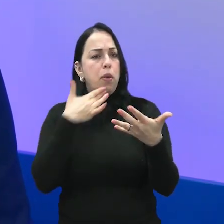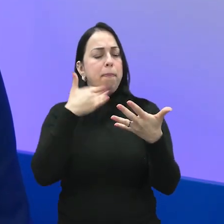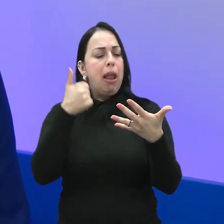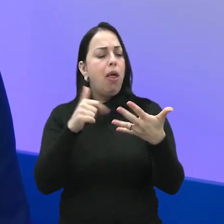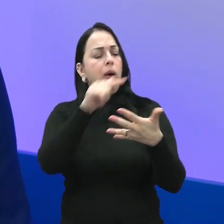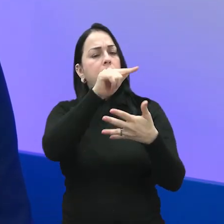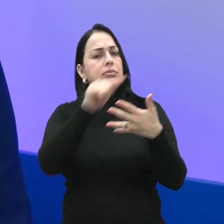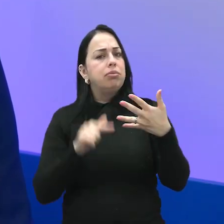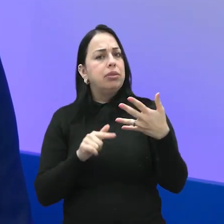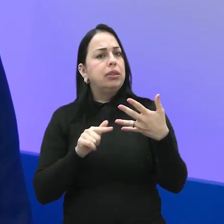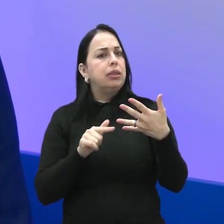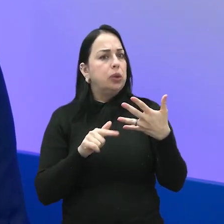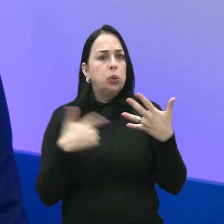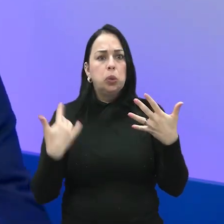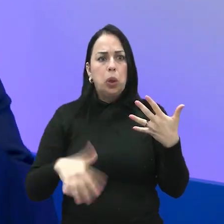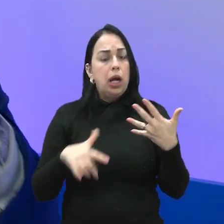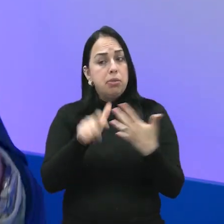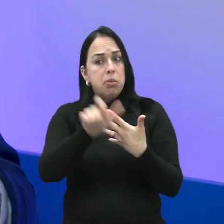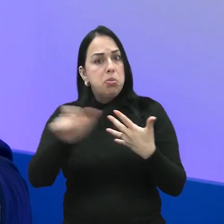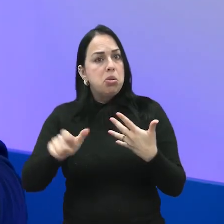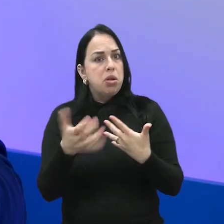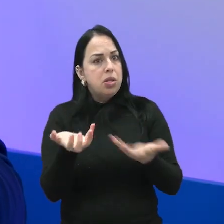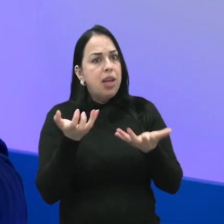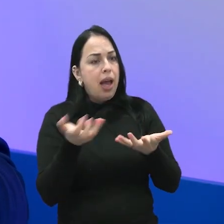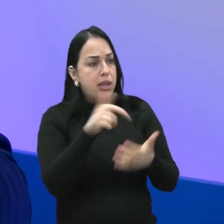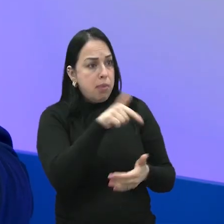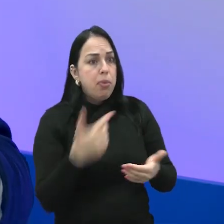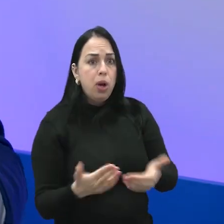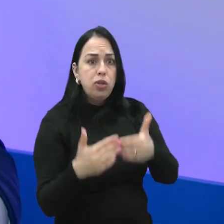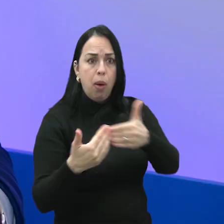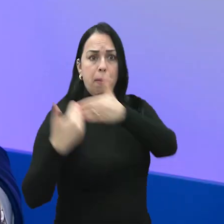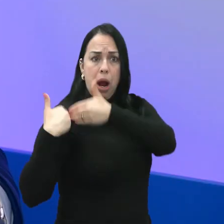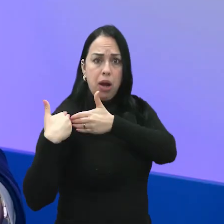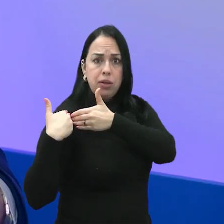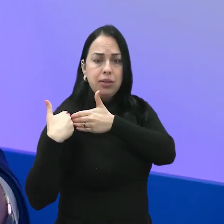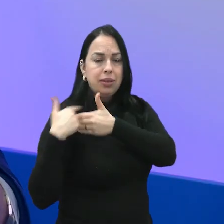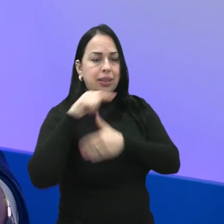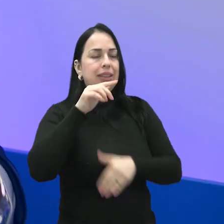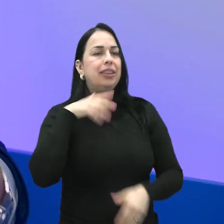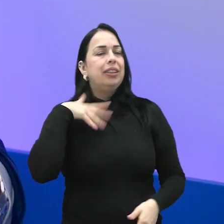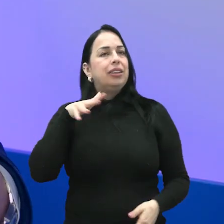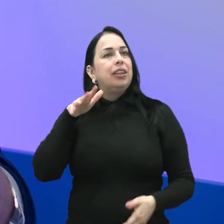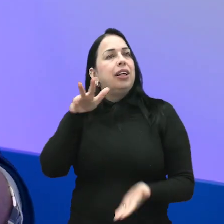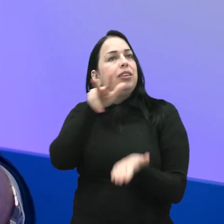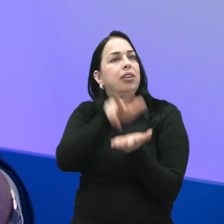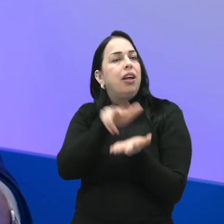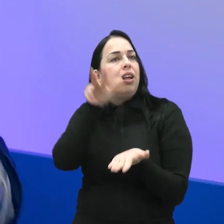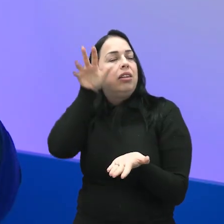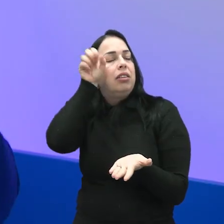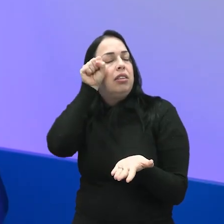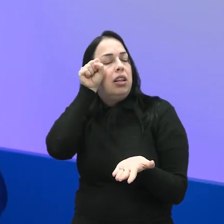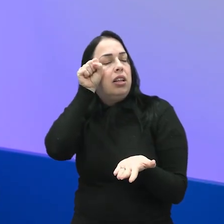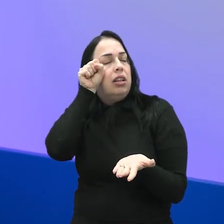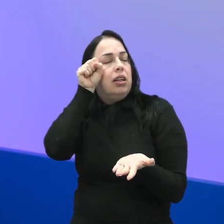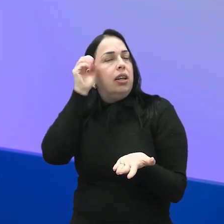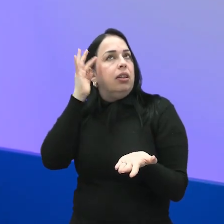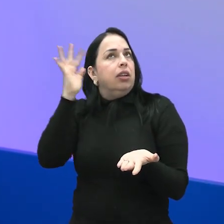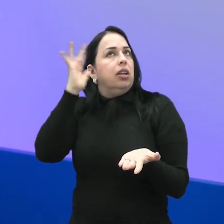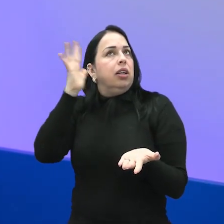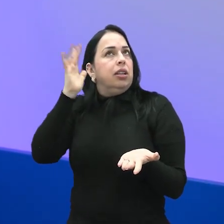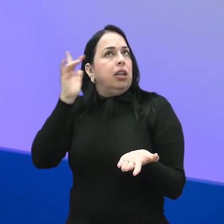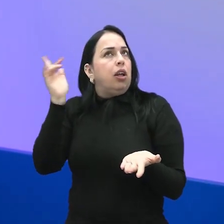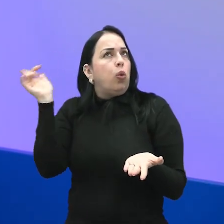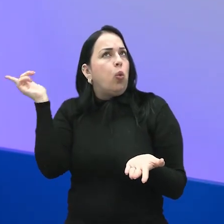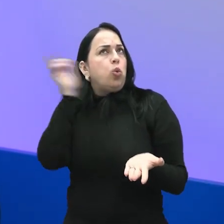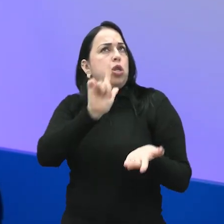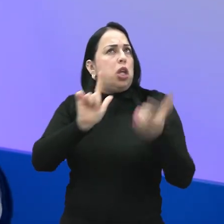saúde melhor, mas tem várias expectativas. E é uma responsabilidade para dormir à noite falando assim, será que eu estou dando